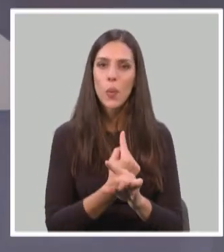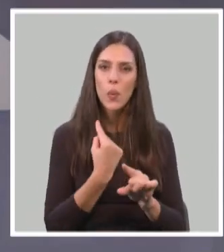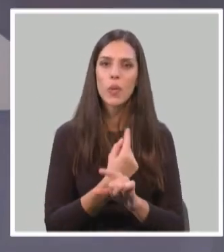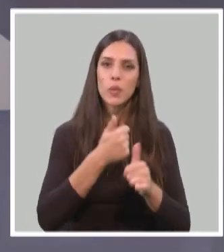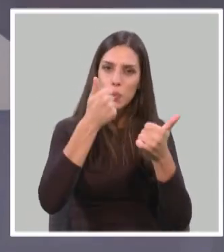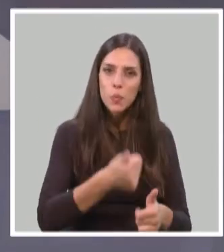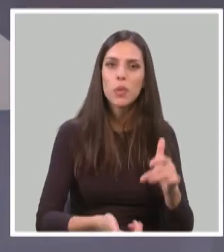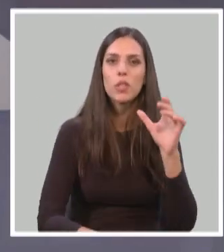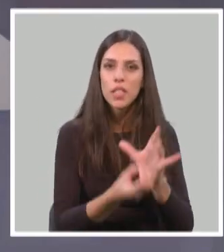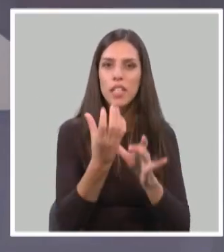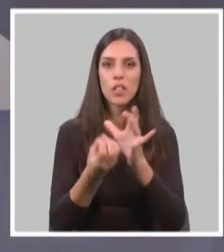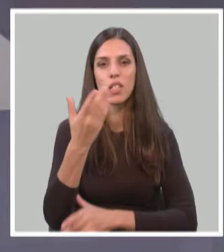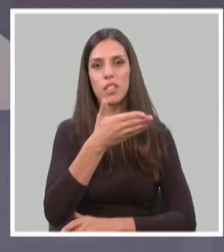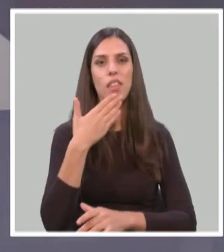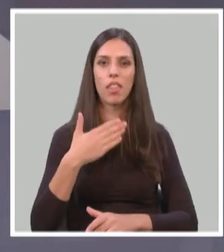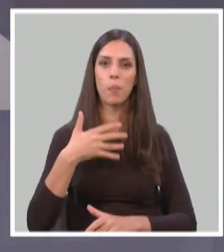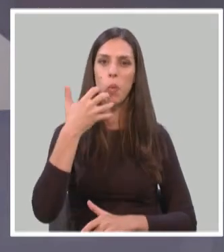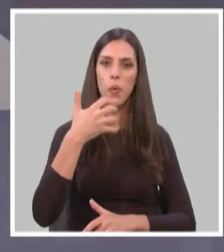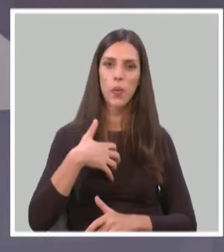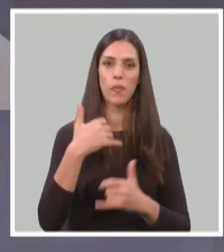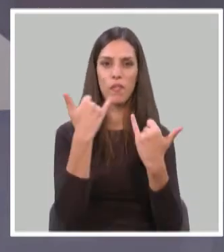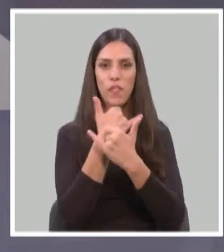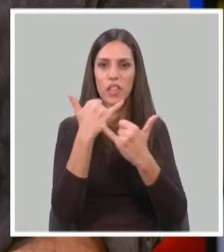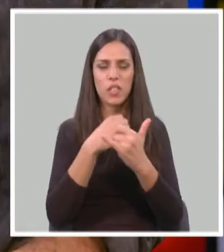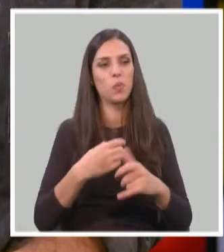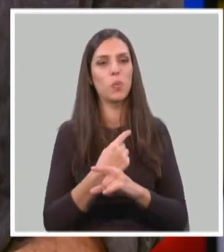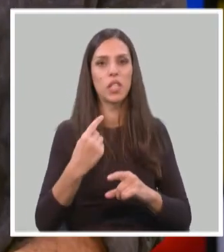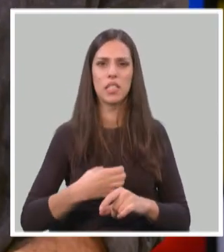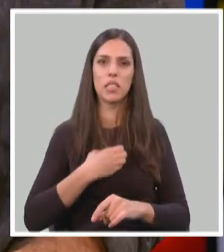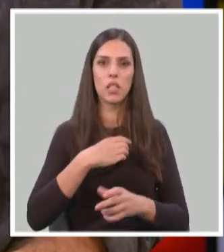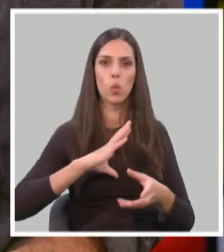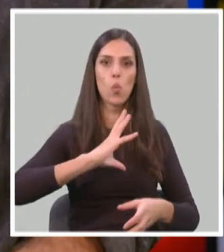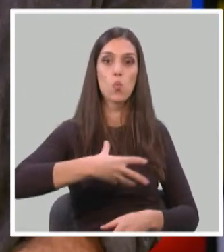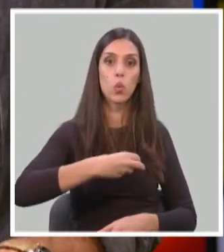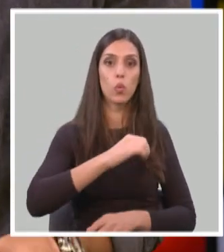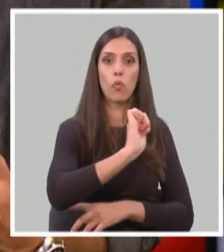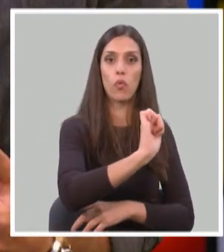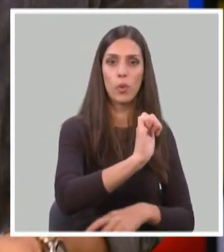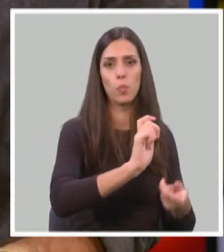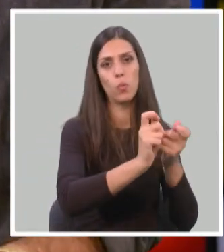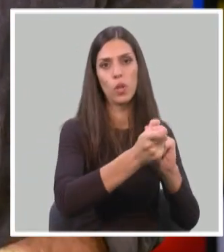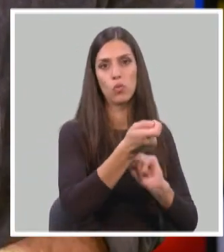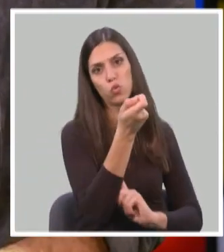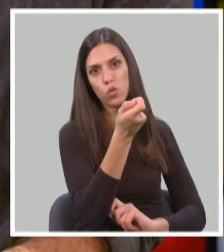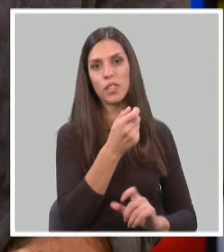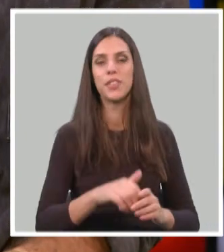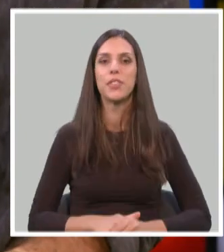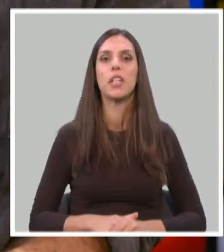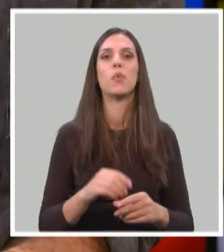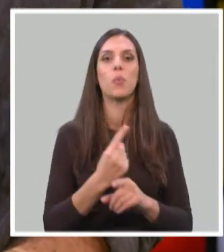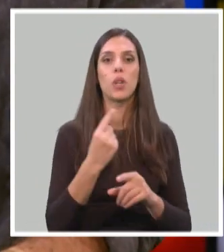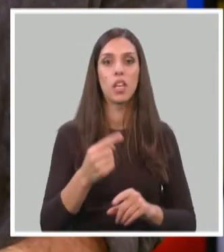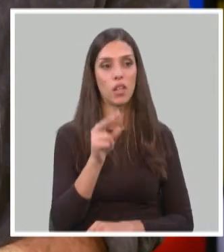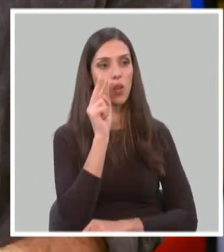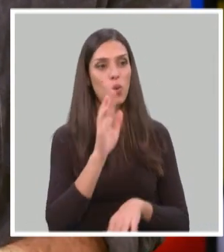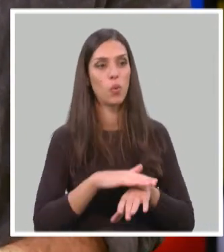isso deixa-me orgulhoso e feliz. E portanto sinto que mudei um bocadinho o mundo por aí, só